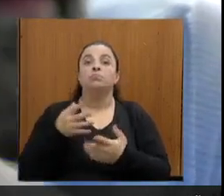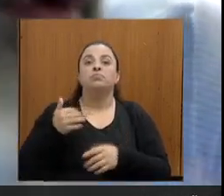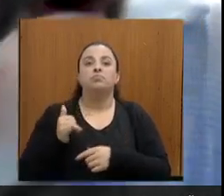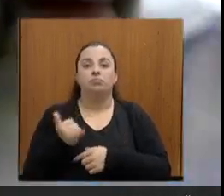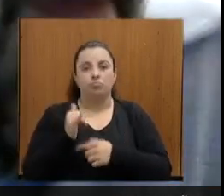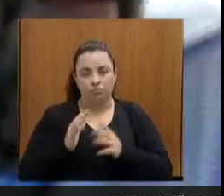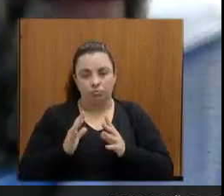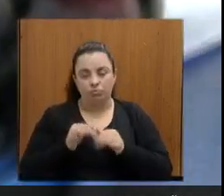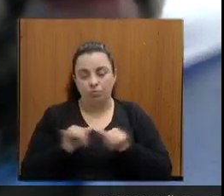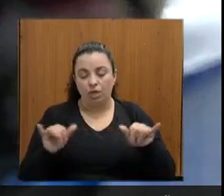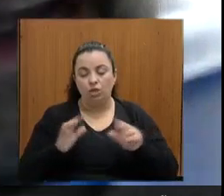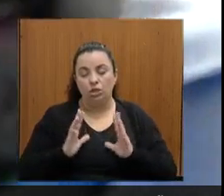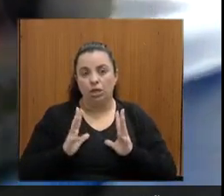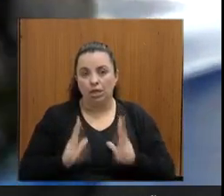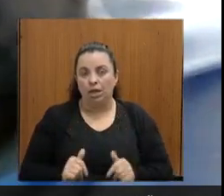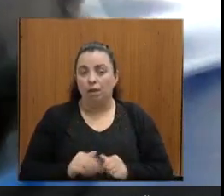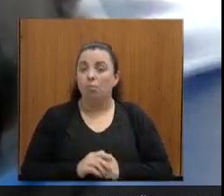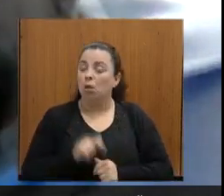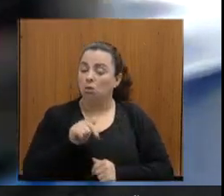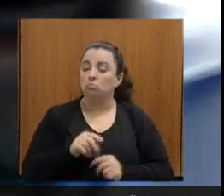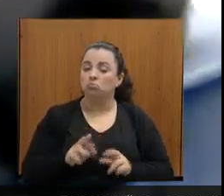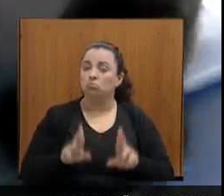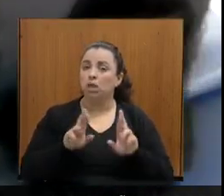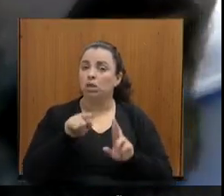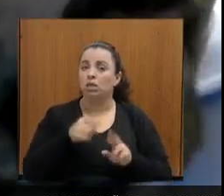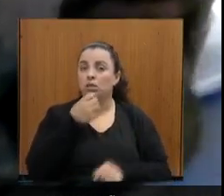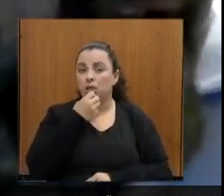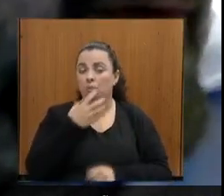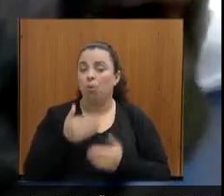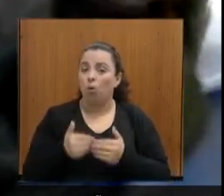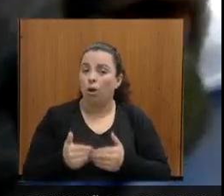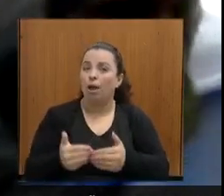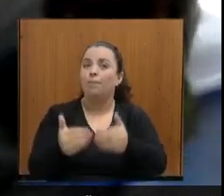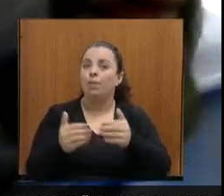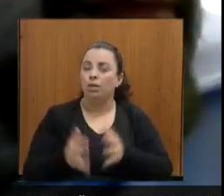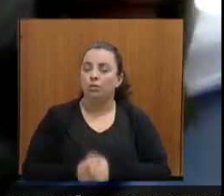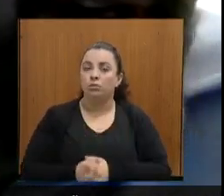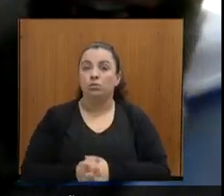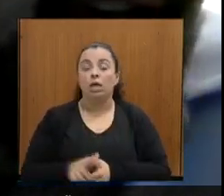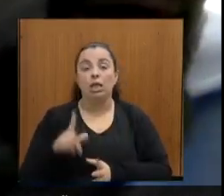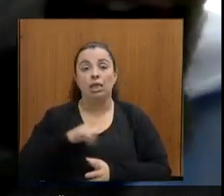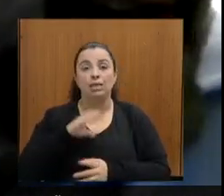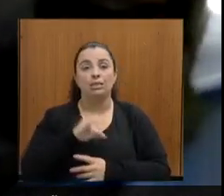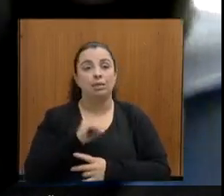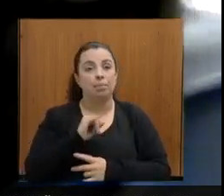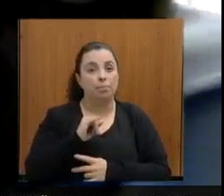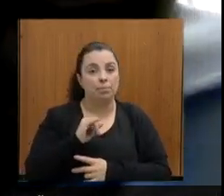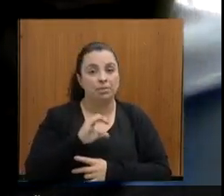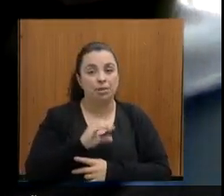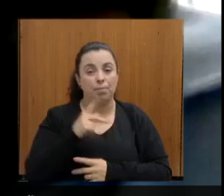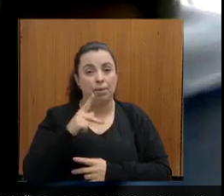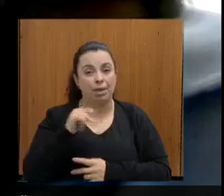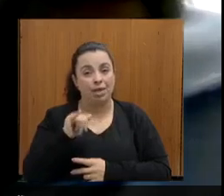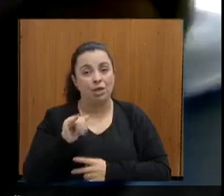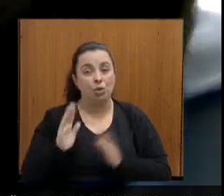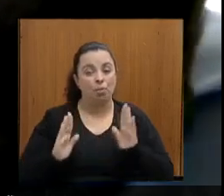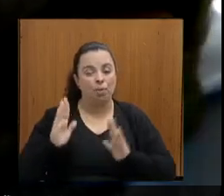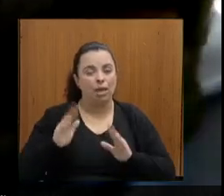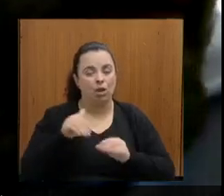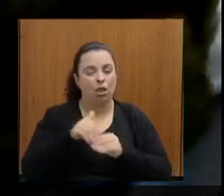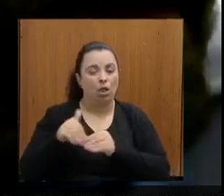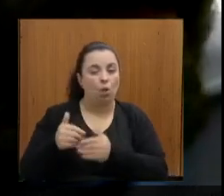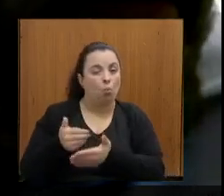está é bom para mim como se falam ter em CPI período eleitoral isso aí não é de estranha Ainda